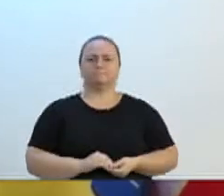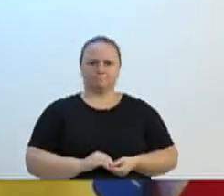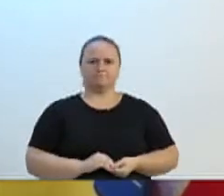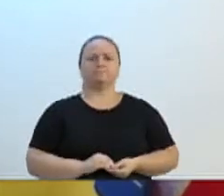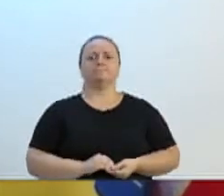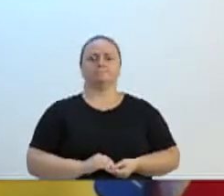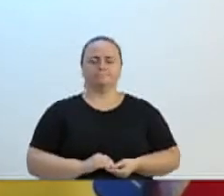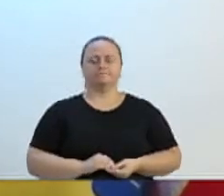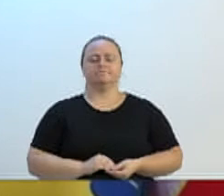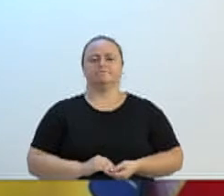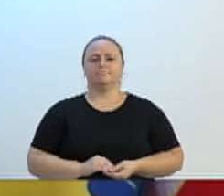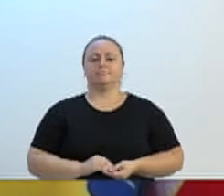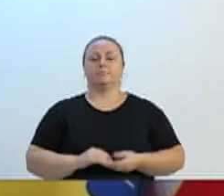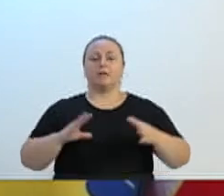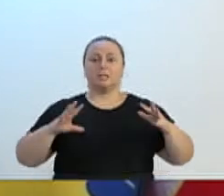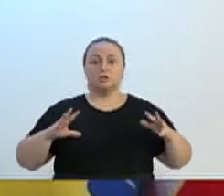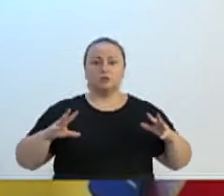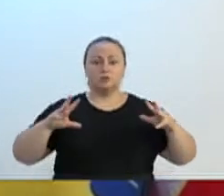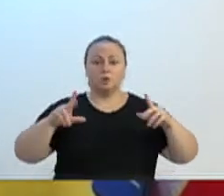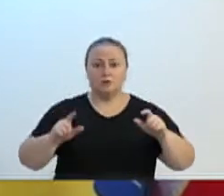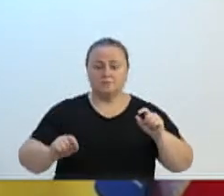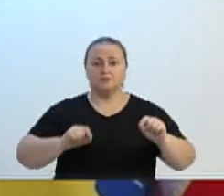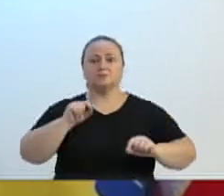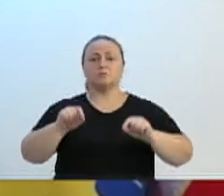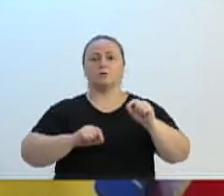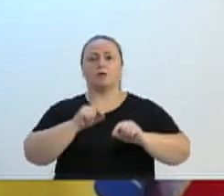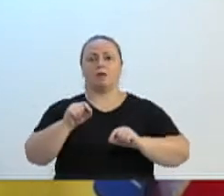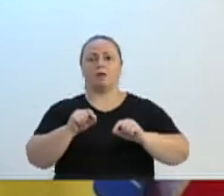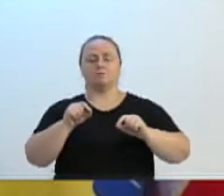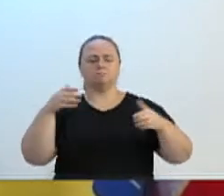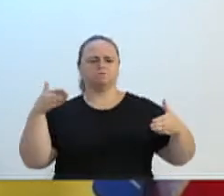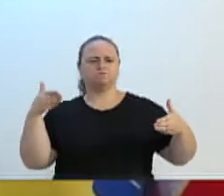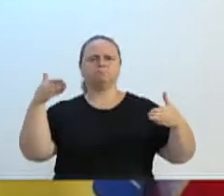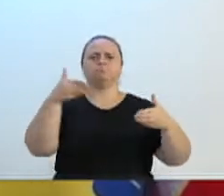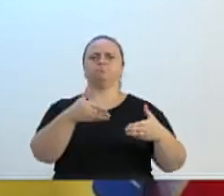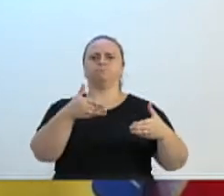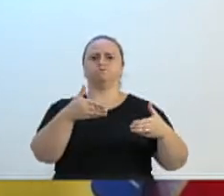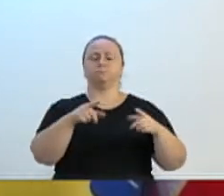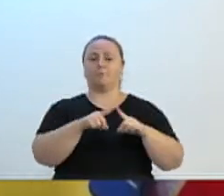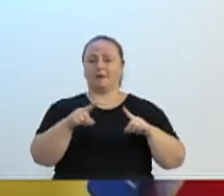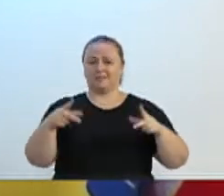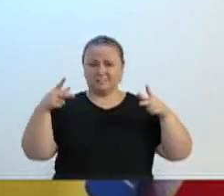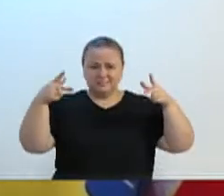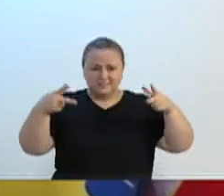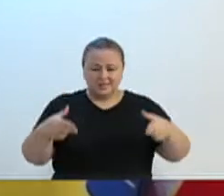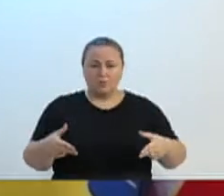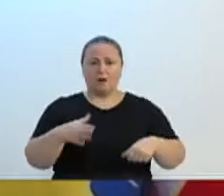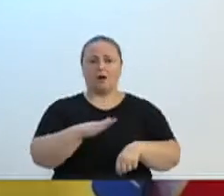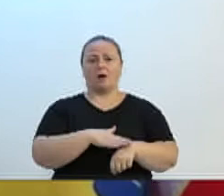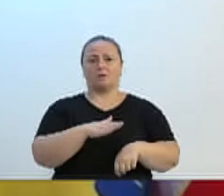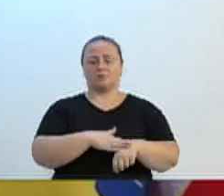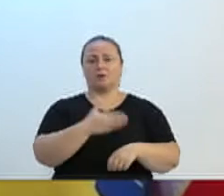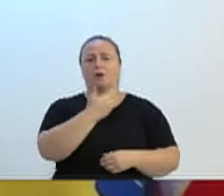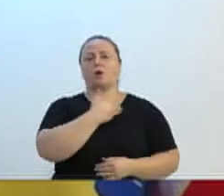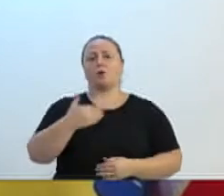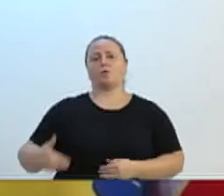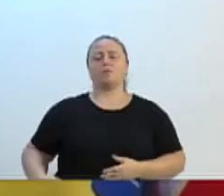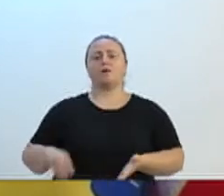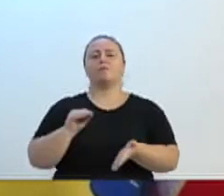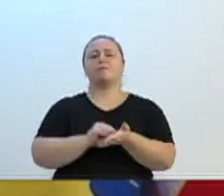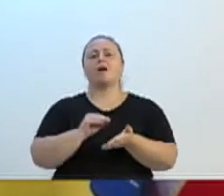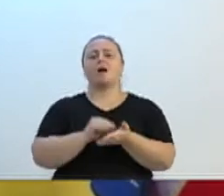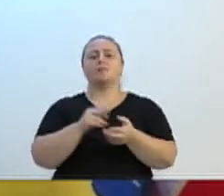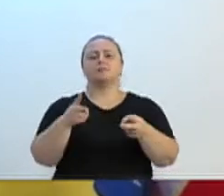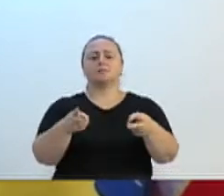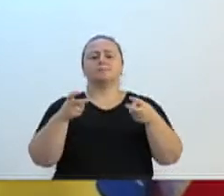Todas fazem um ensino de referência, mas, ao mesmo tempo, o governo não percebe que a